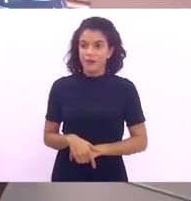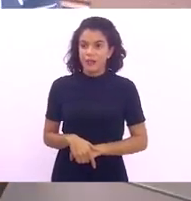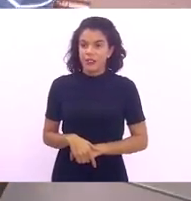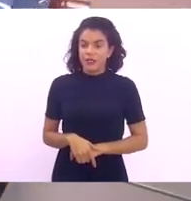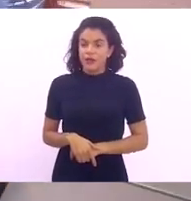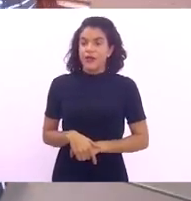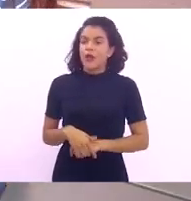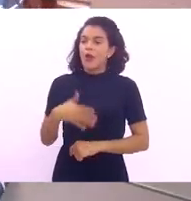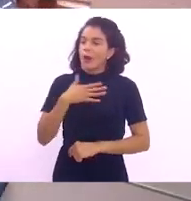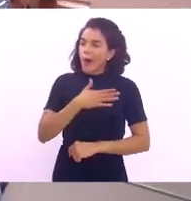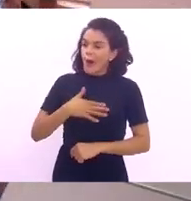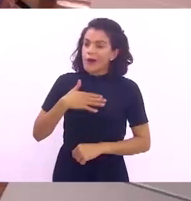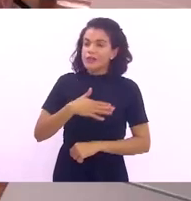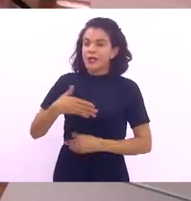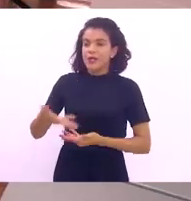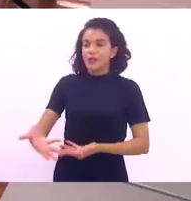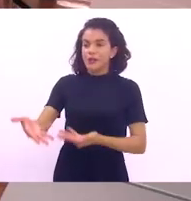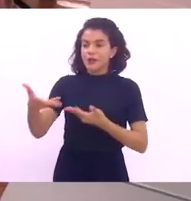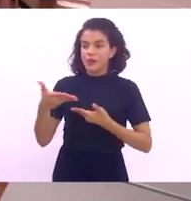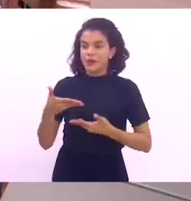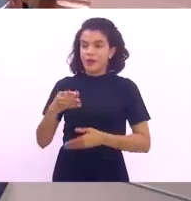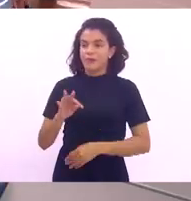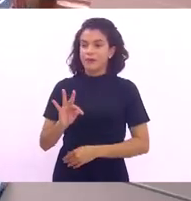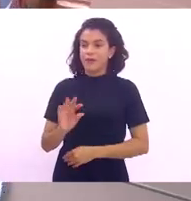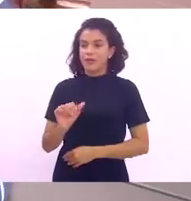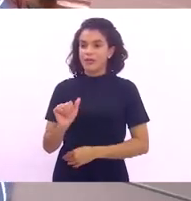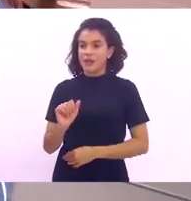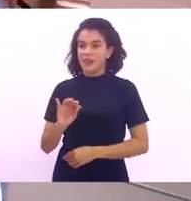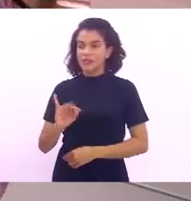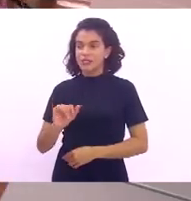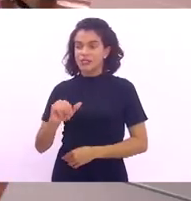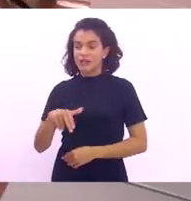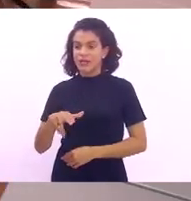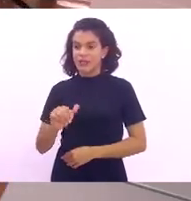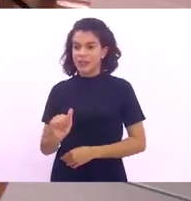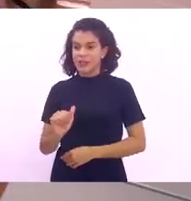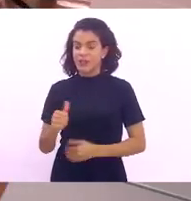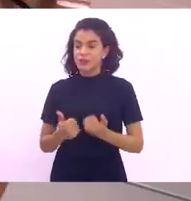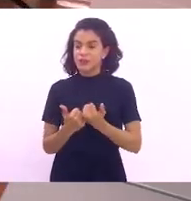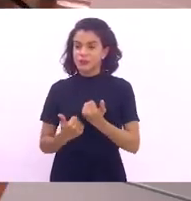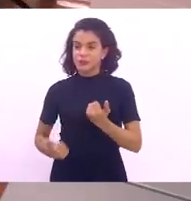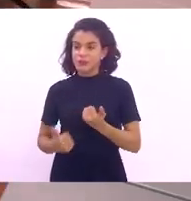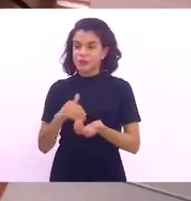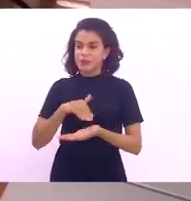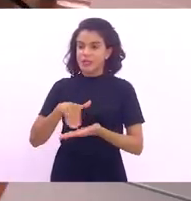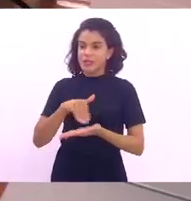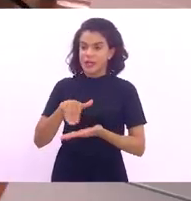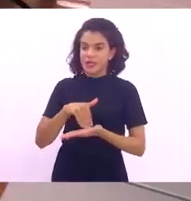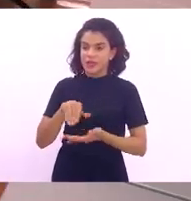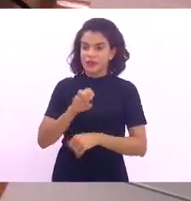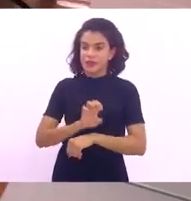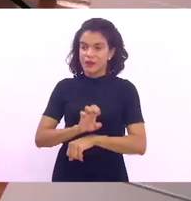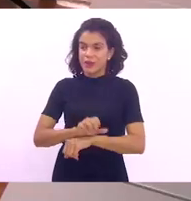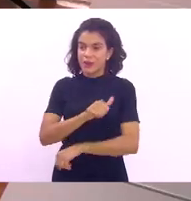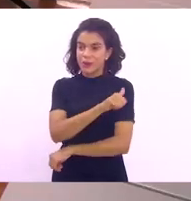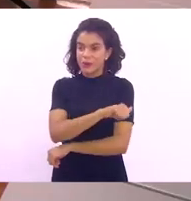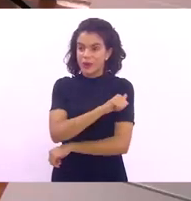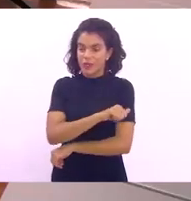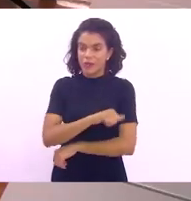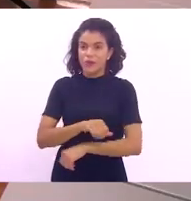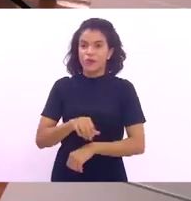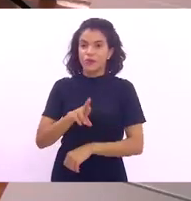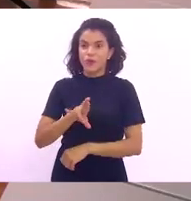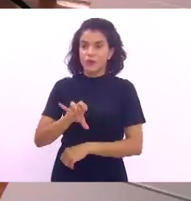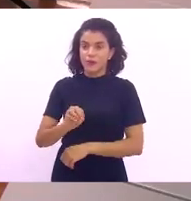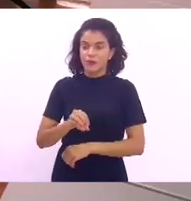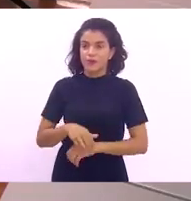gostaria de convidar a senhora Tatiana Queiroz superintendente da Secretaria Estadual da mulher do Rio de